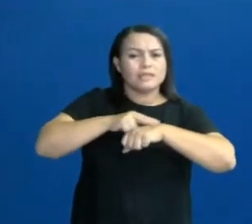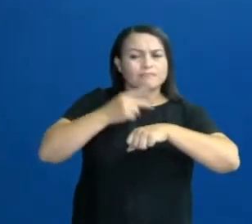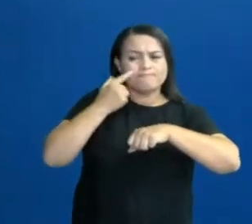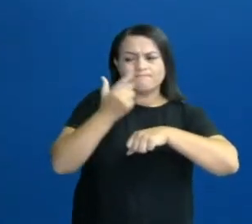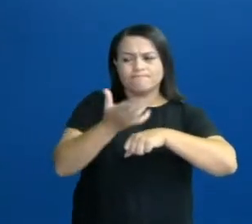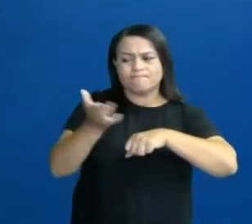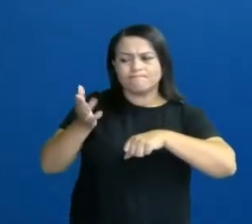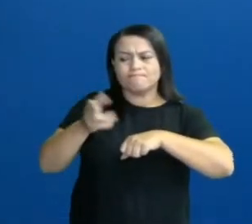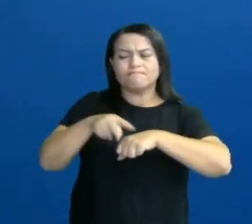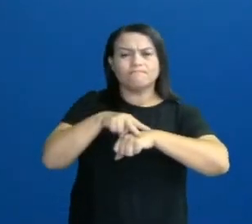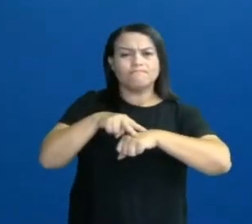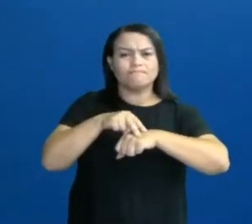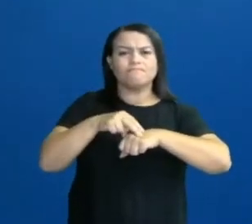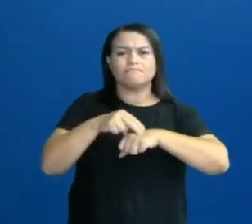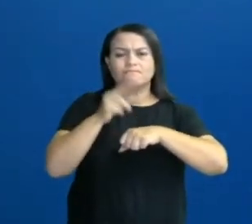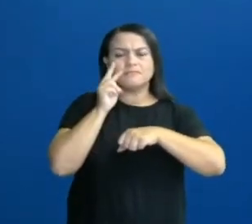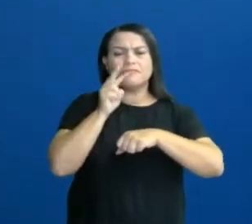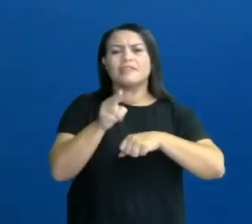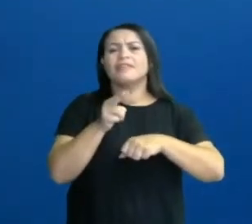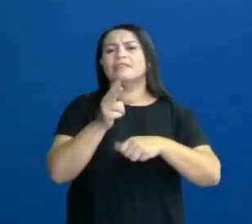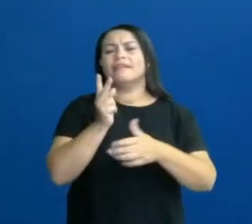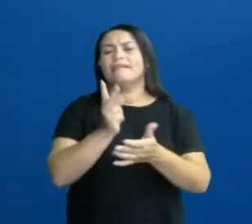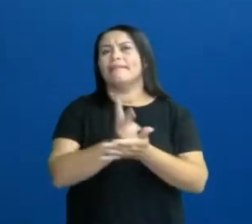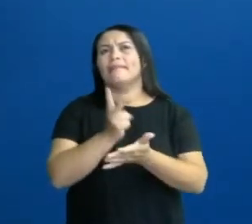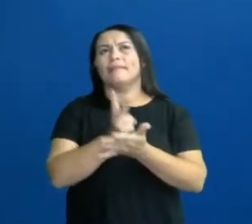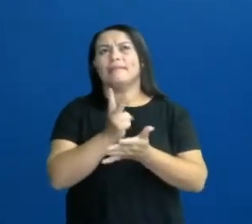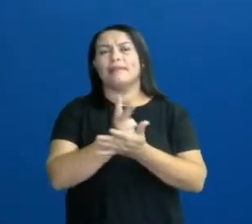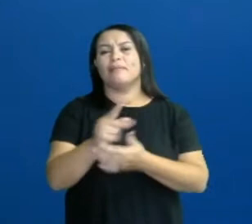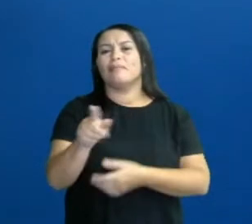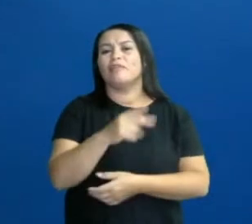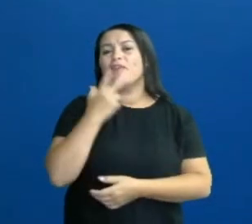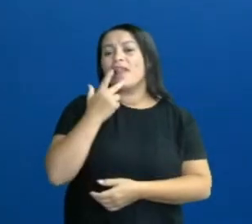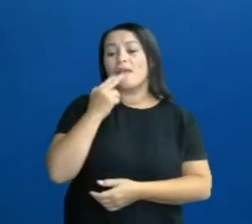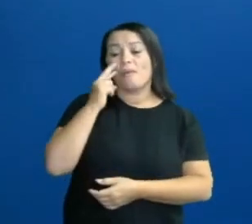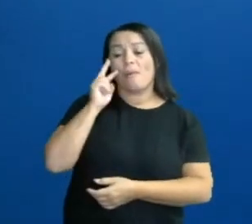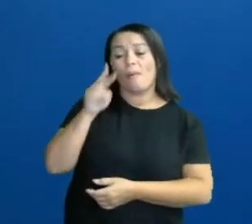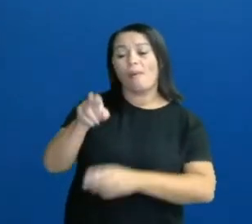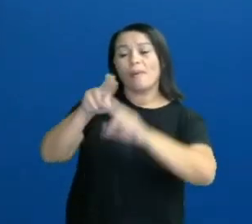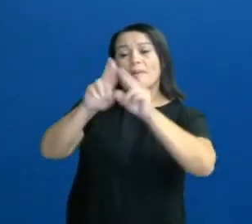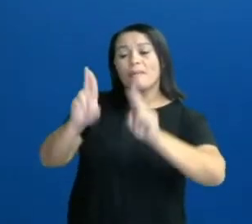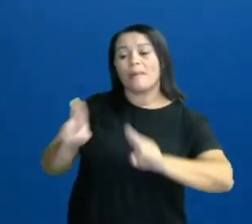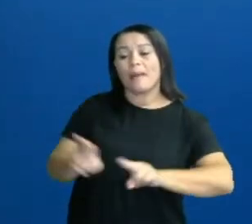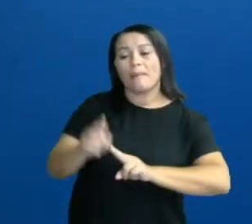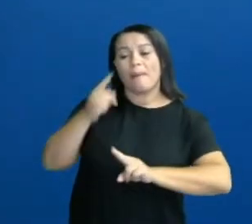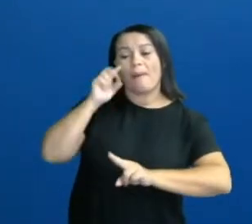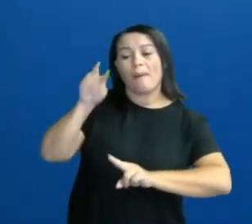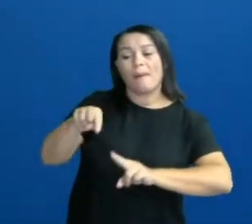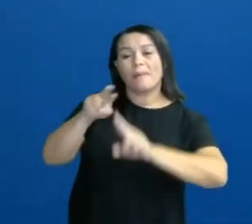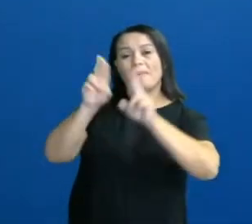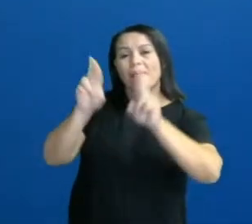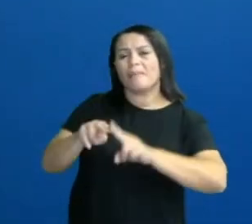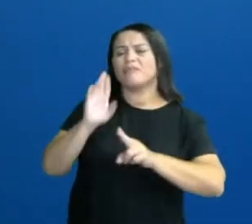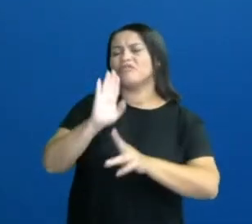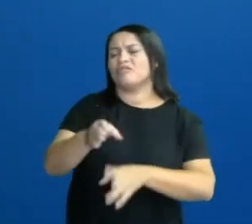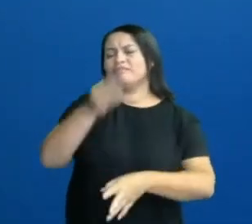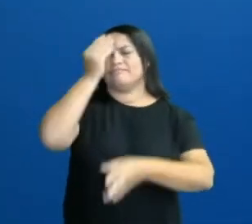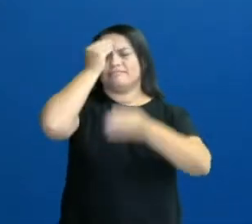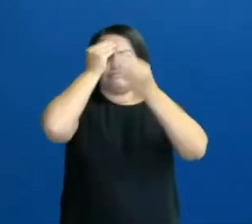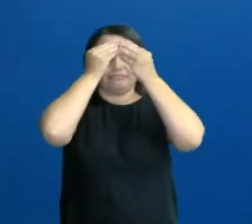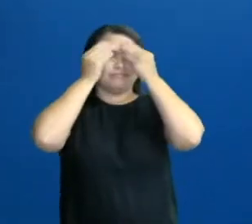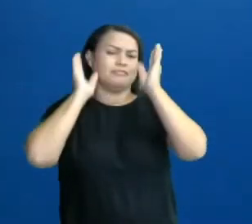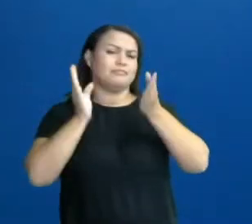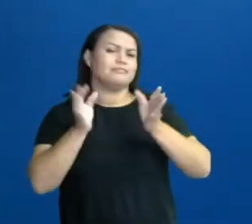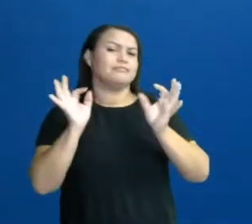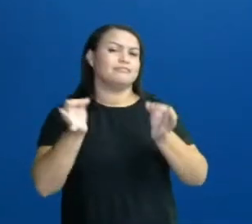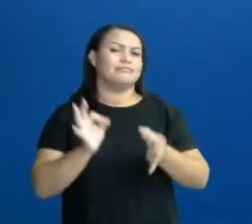vocês, né, sabem onde é que fica o Brasil, de tanto o professor ficar lá, olha o mapa, olha o mapa, olha o mapa, né? Então, isso aí você já tem de cor e salteado